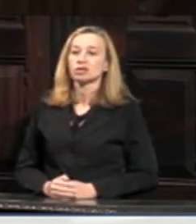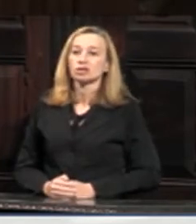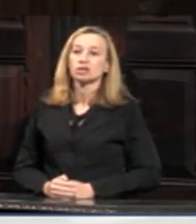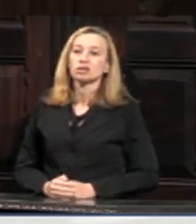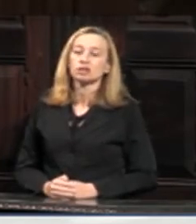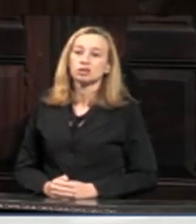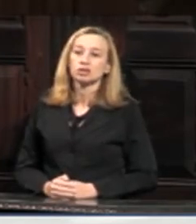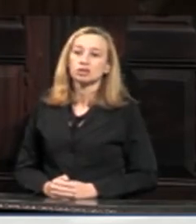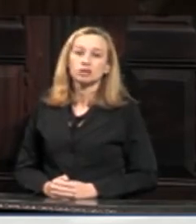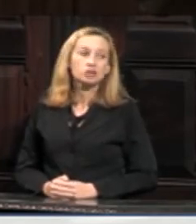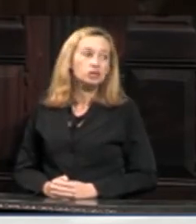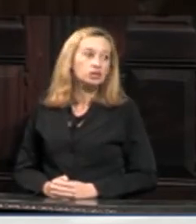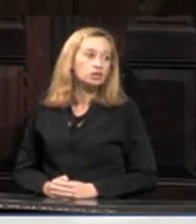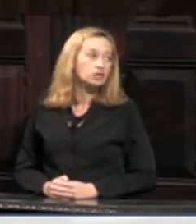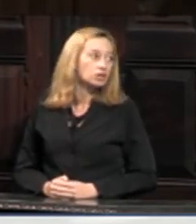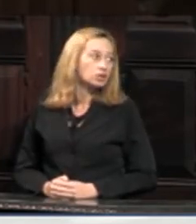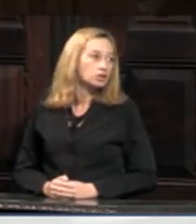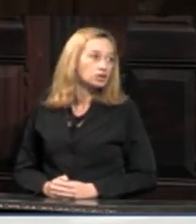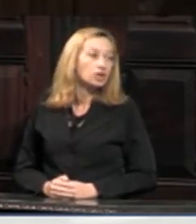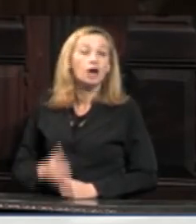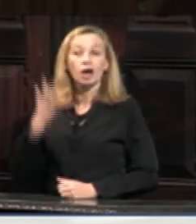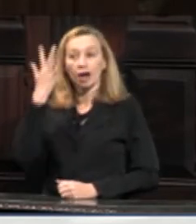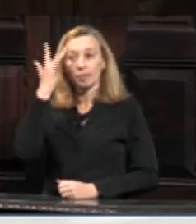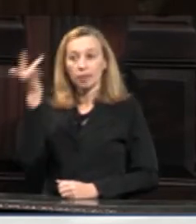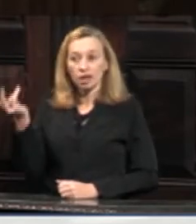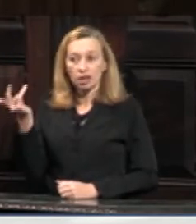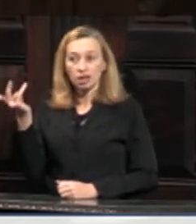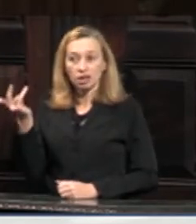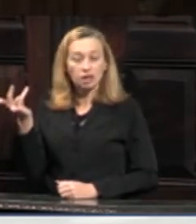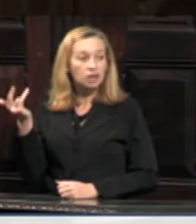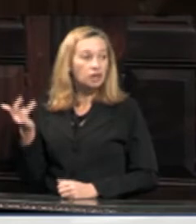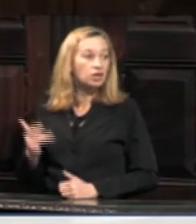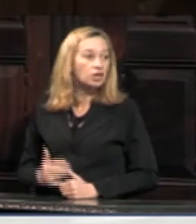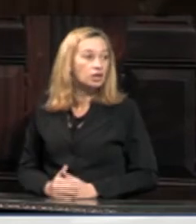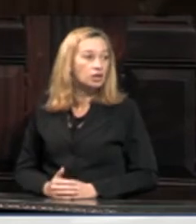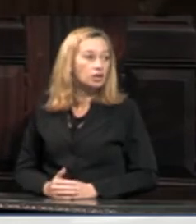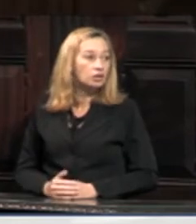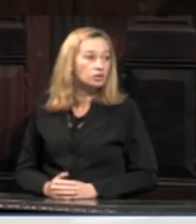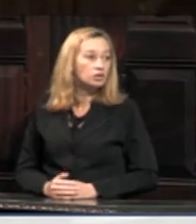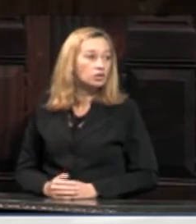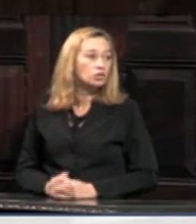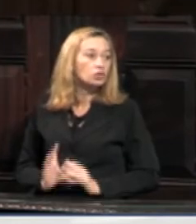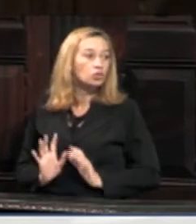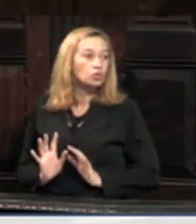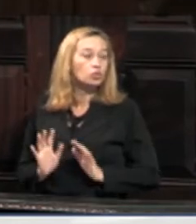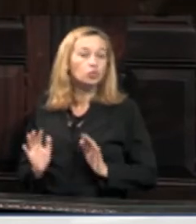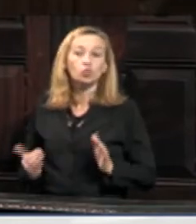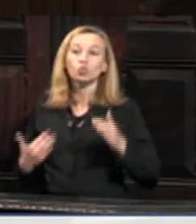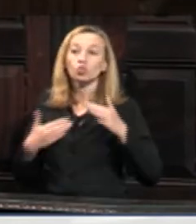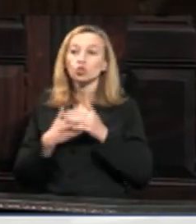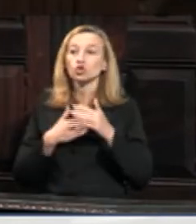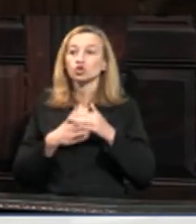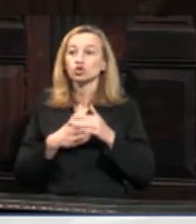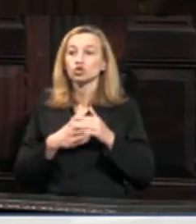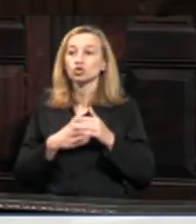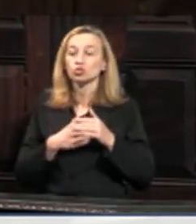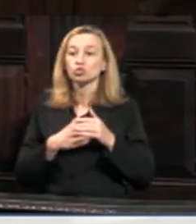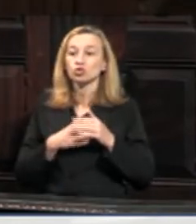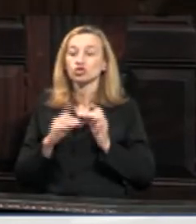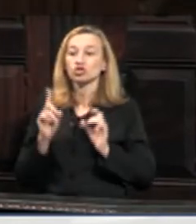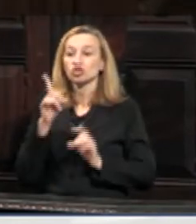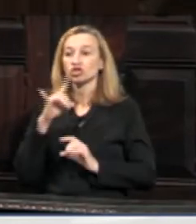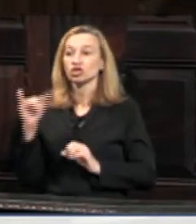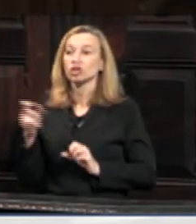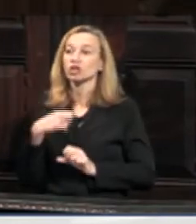preventivamente, até porque amanhã, quinta-feira, será o último dia que nós